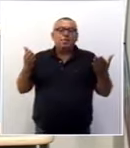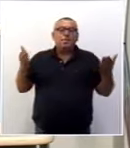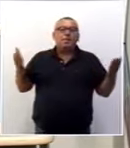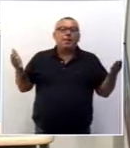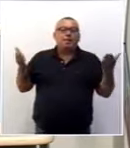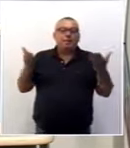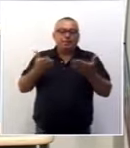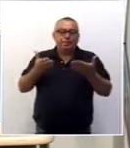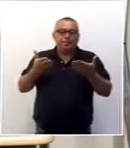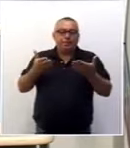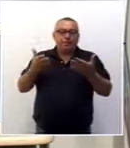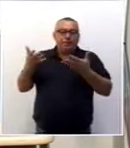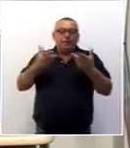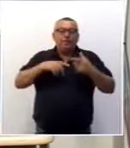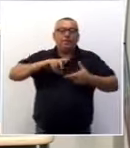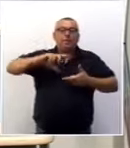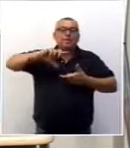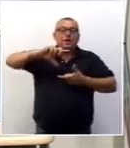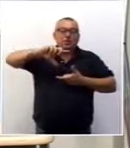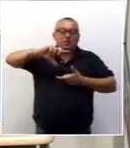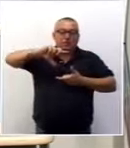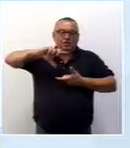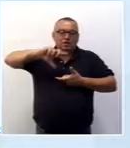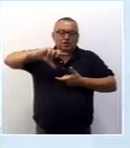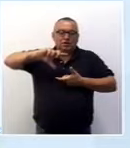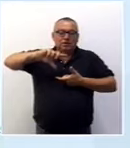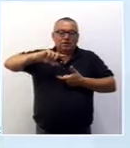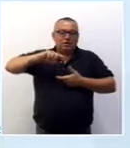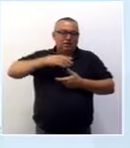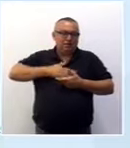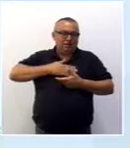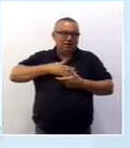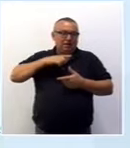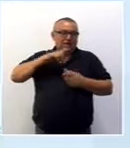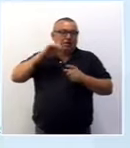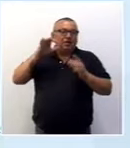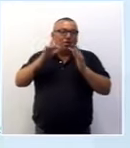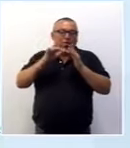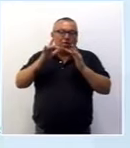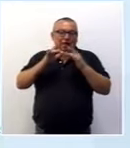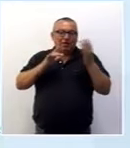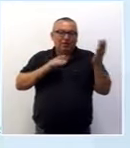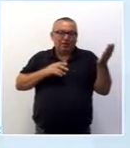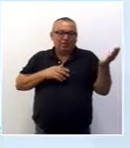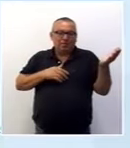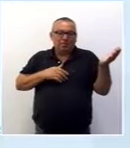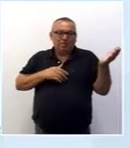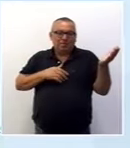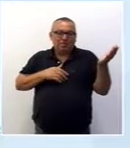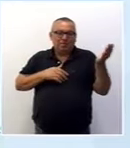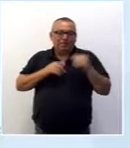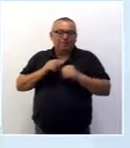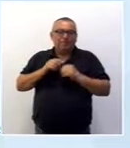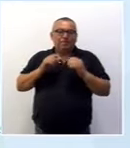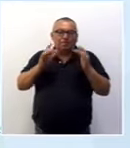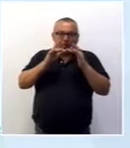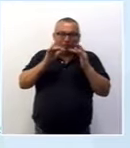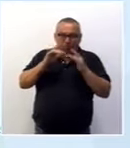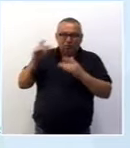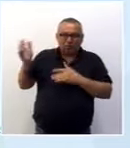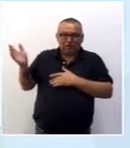agora eu trouxe aqui uma imagem, né, que acho que é a imagem que vocês mais têm contato, né, na vida de vocês,